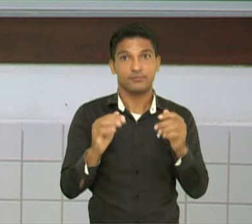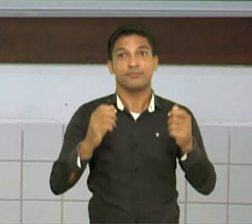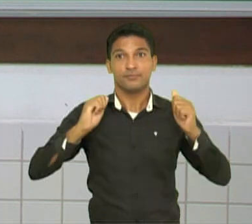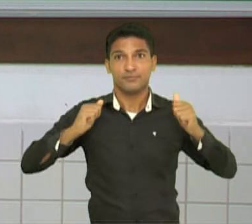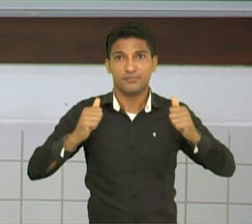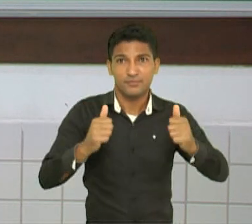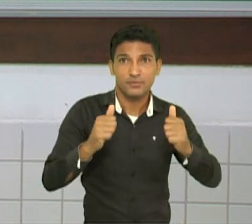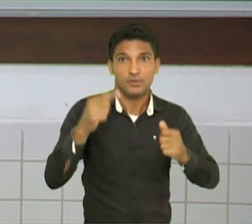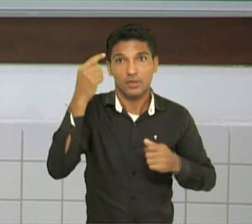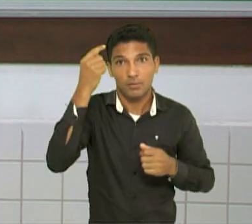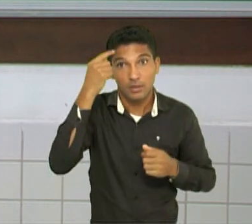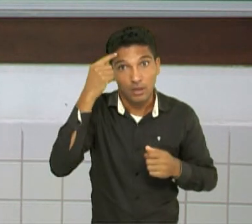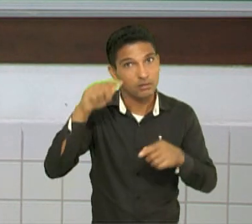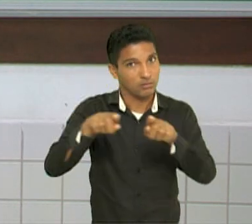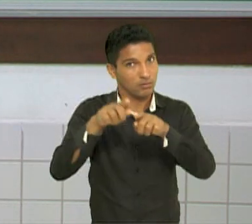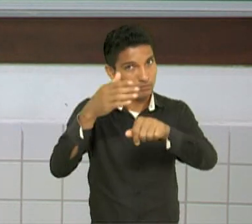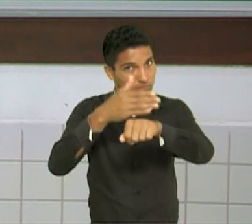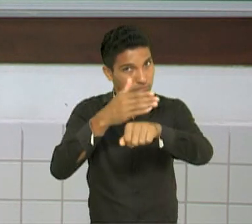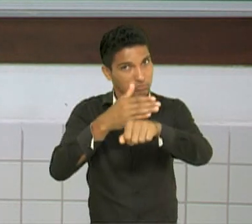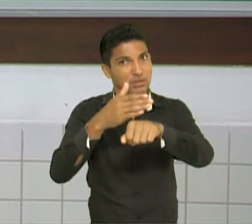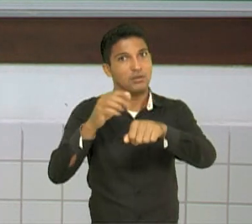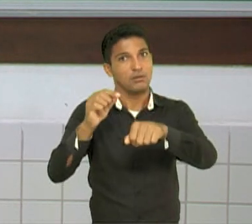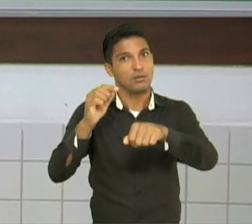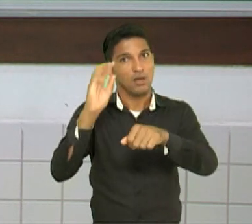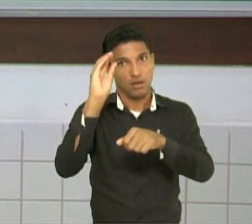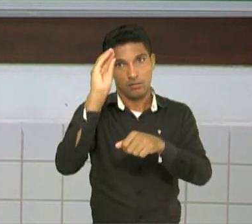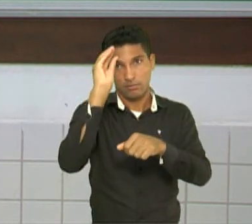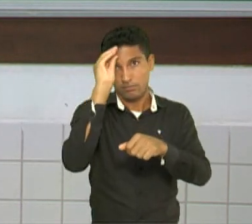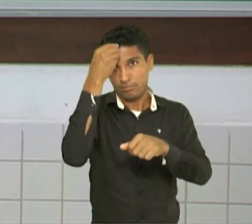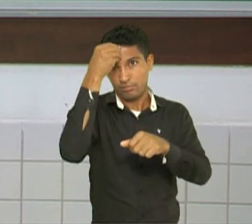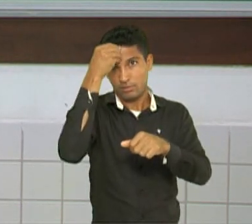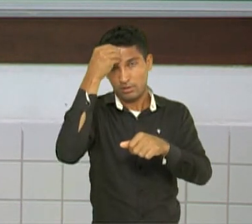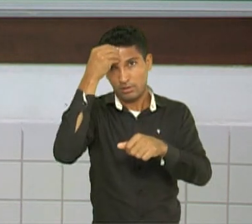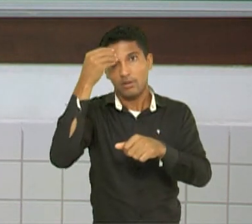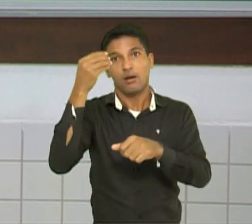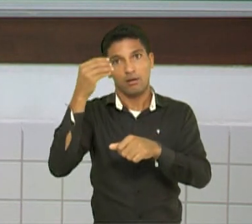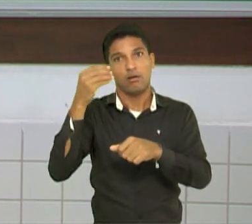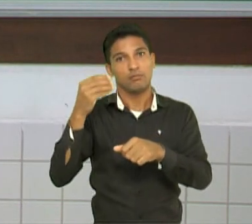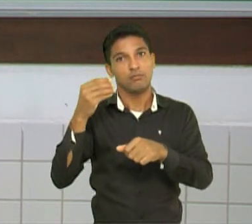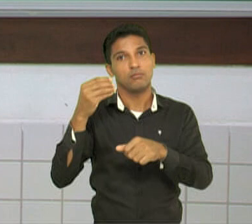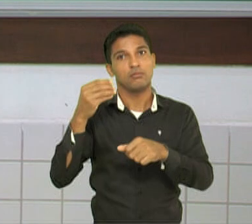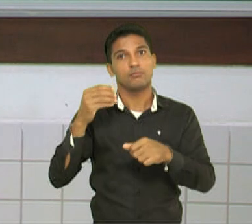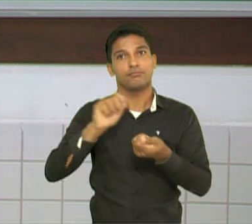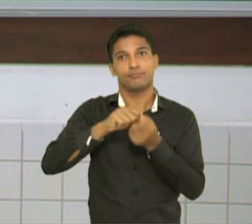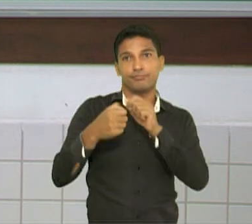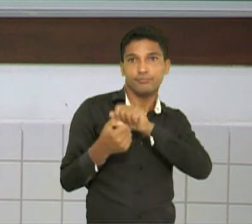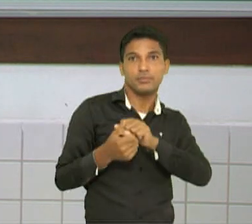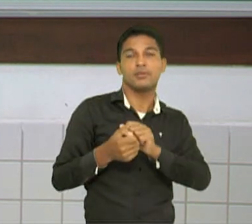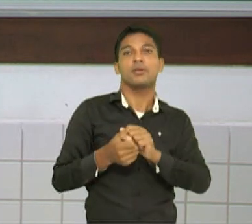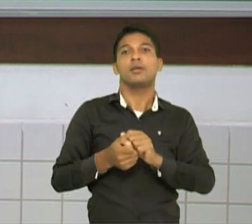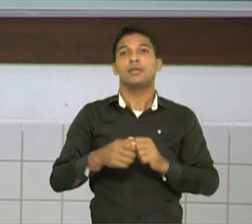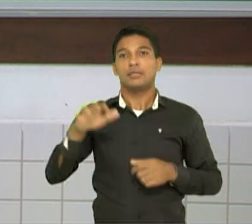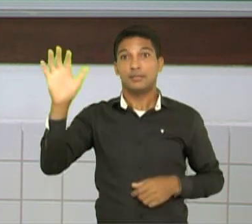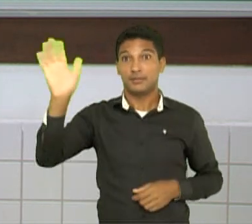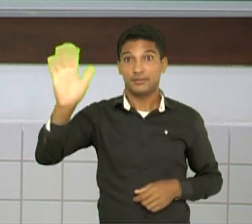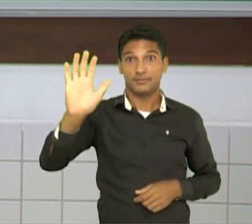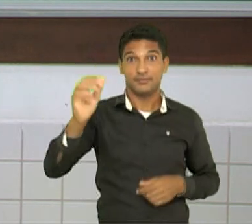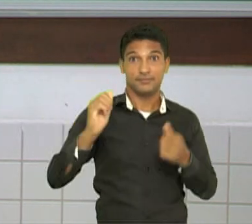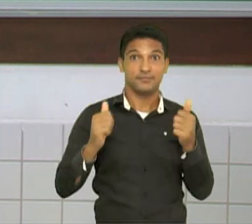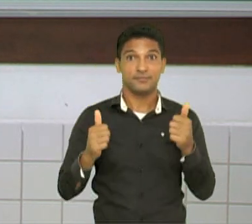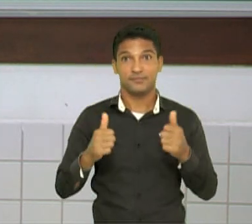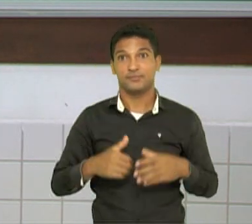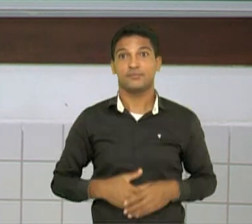você pensar e pôr em prática as suas ações de mudança, e a gente volta a conversar na nossa próxima aula. Tchau, povo!